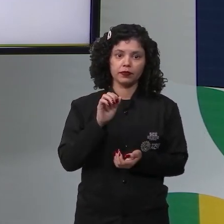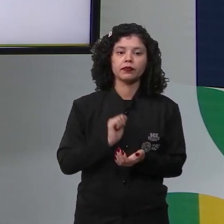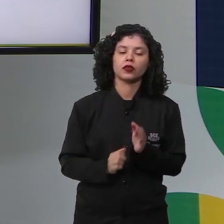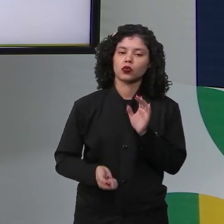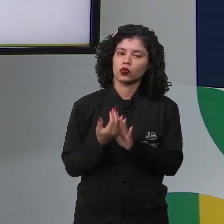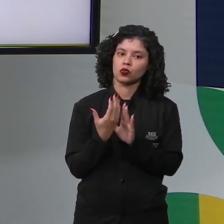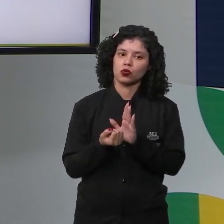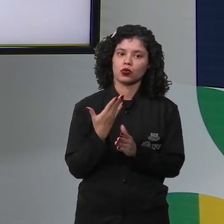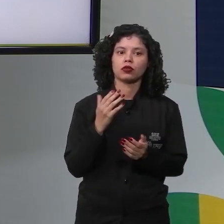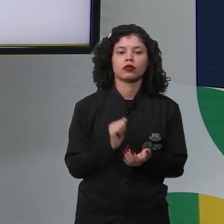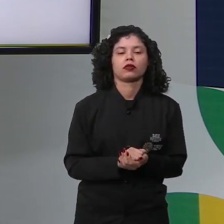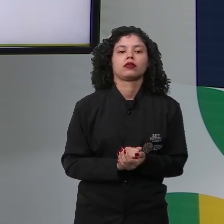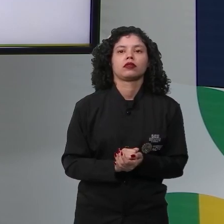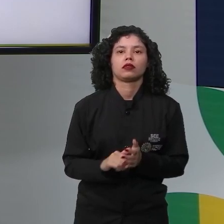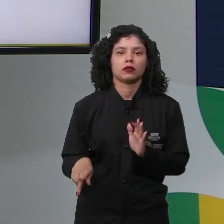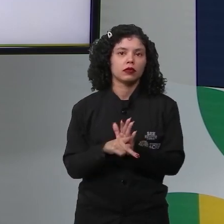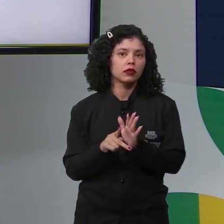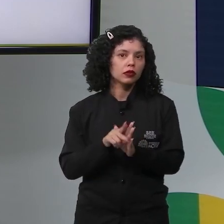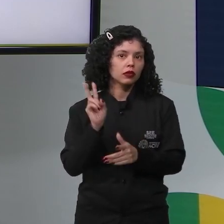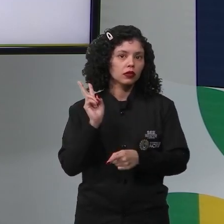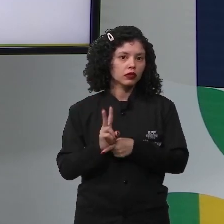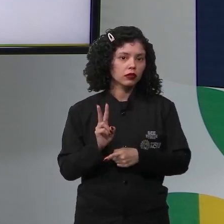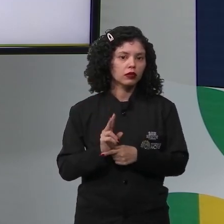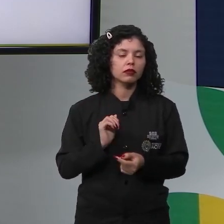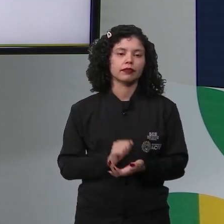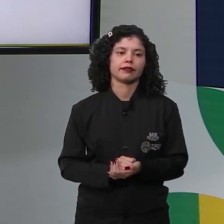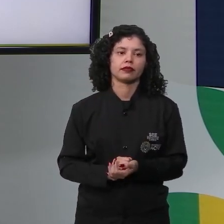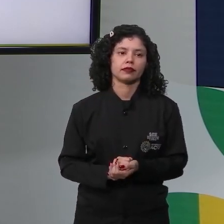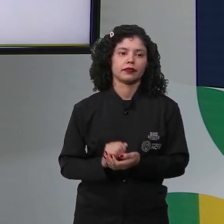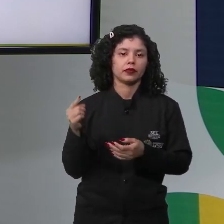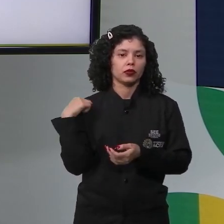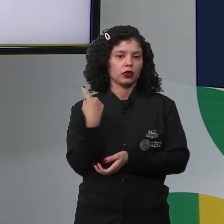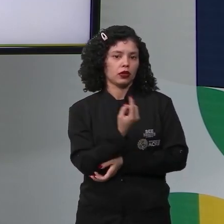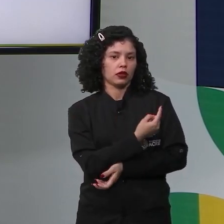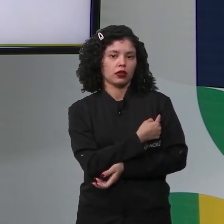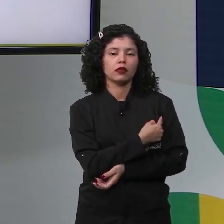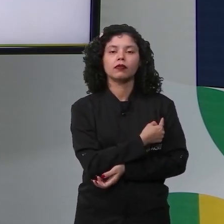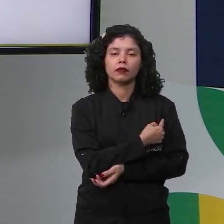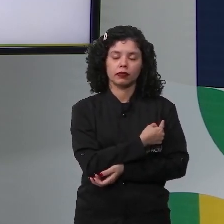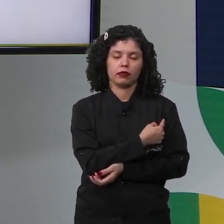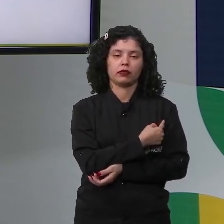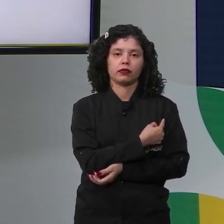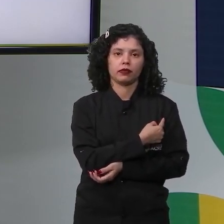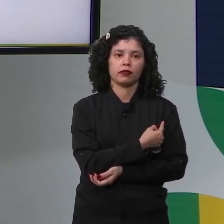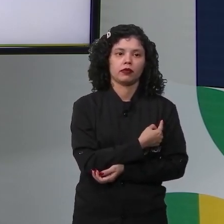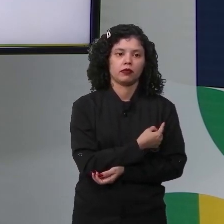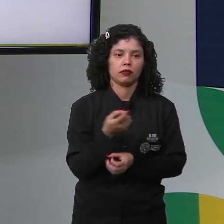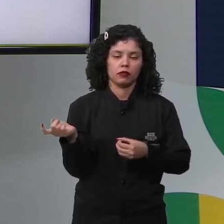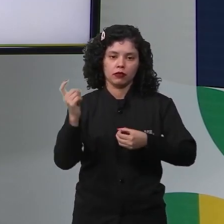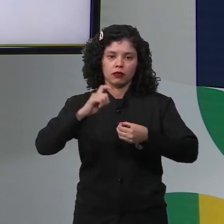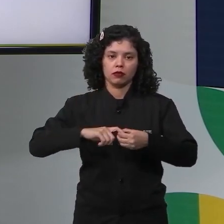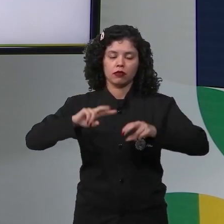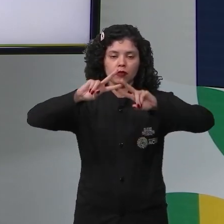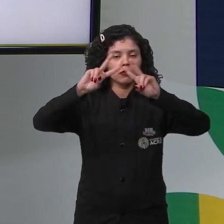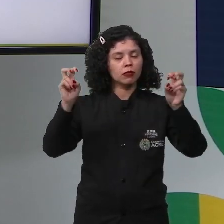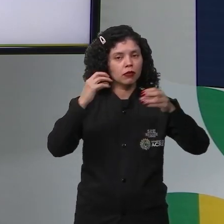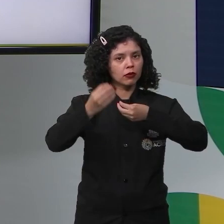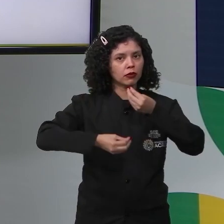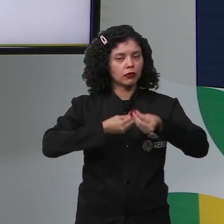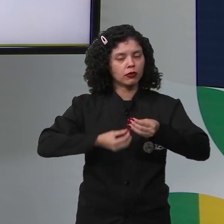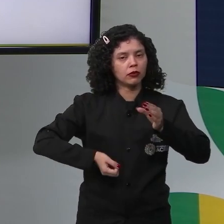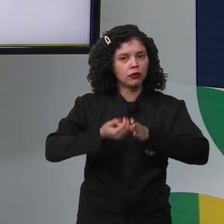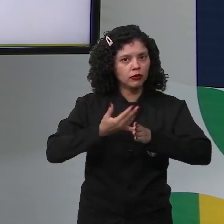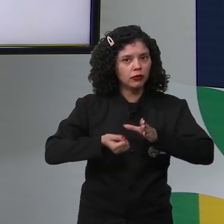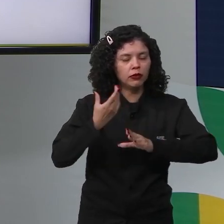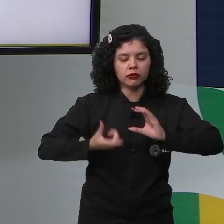uma solidariedade. E pelo fato de nós estarmos nos reportando ao modo de